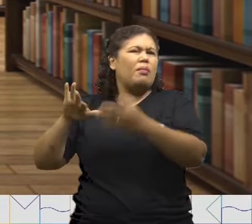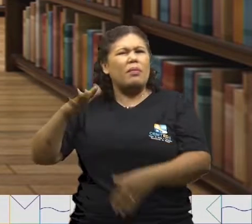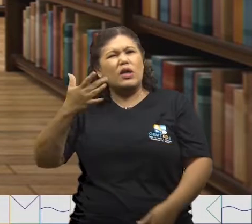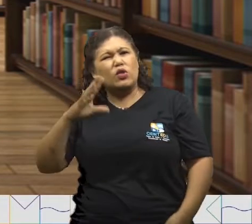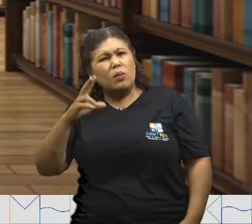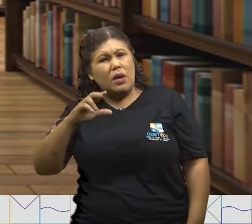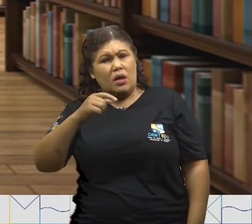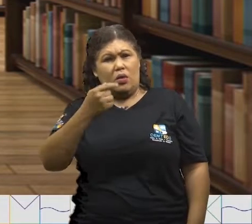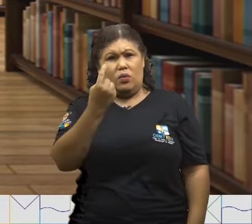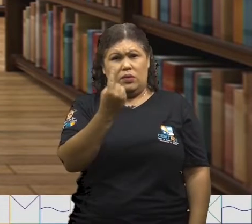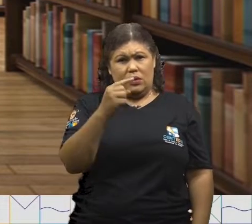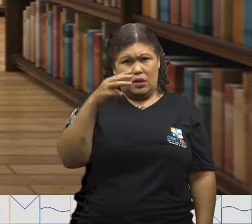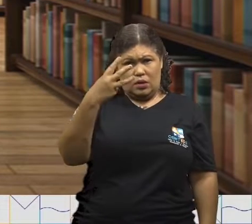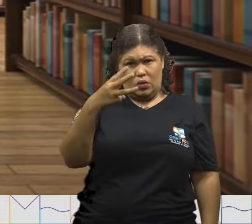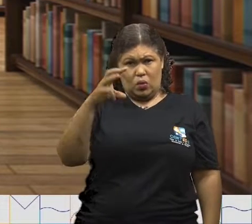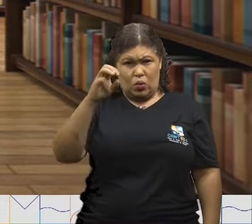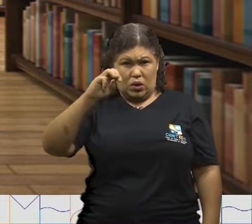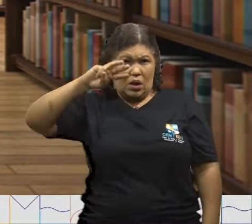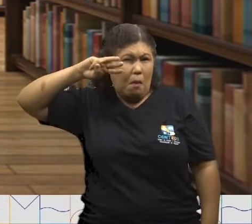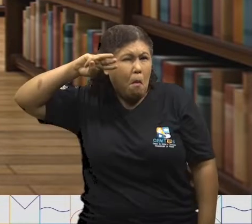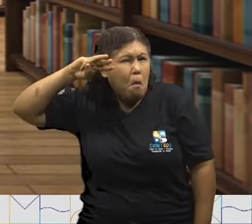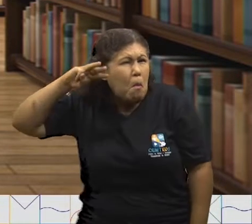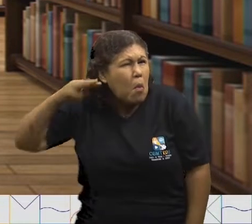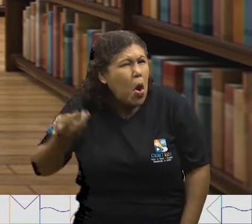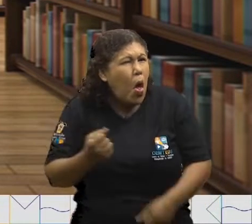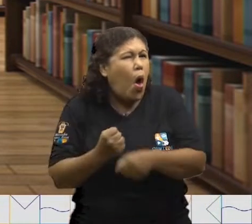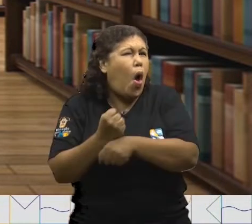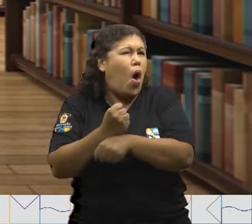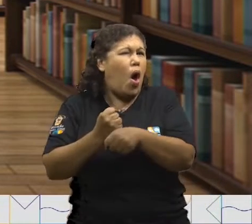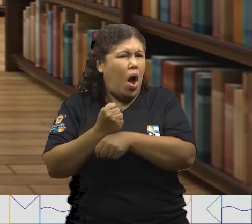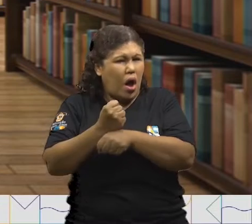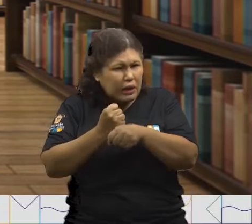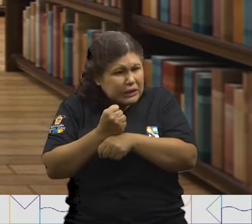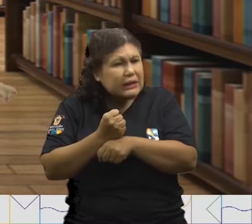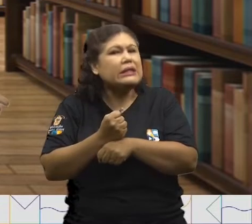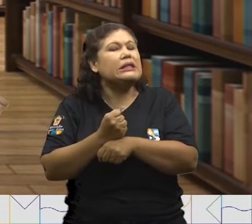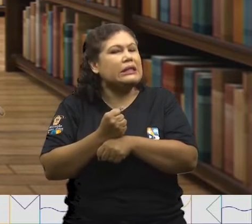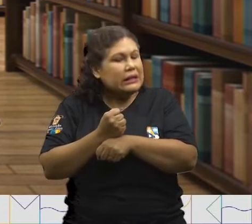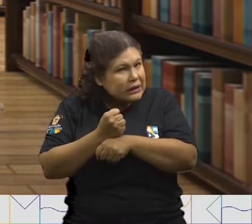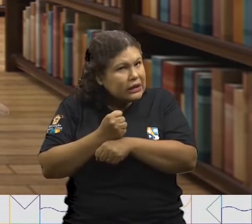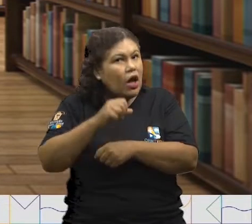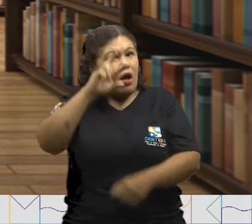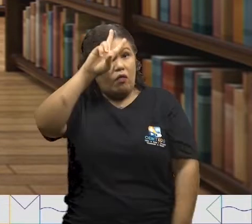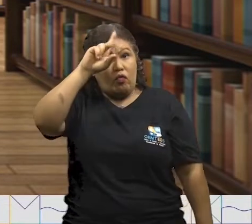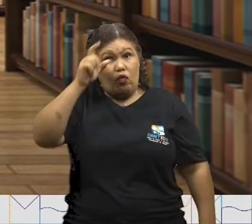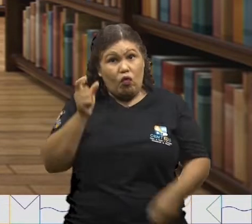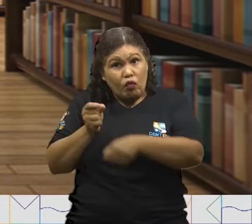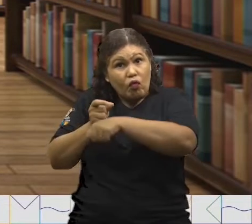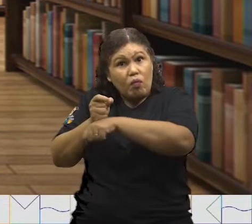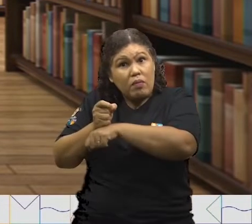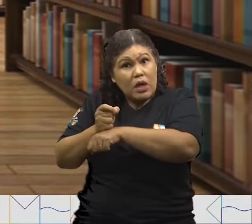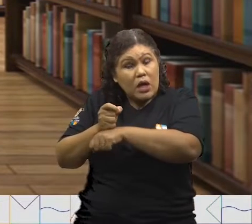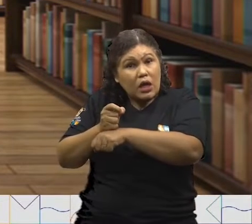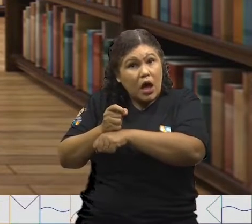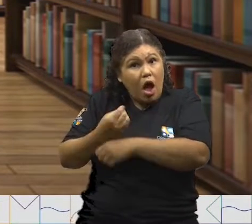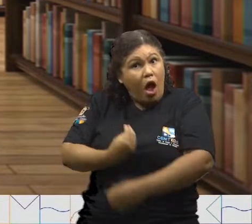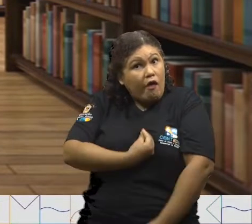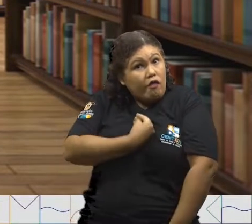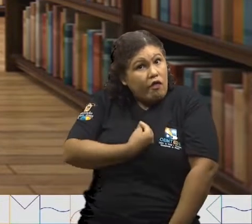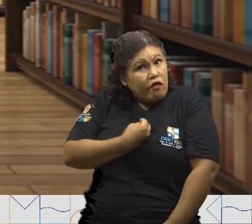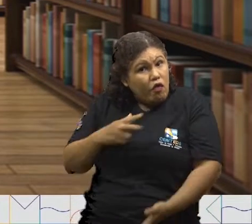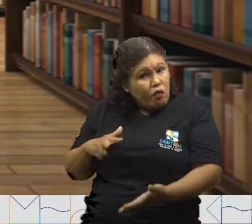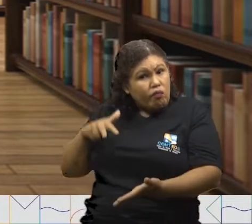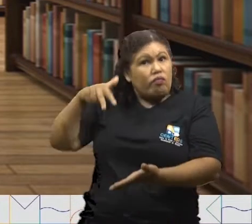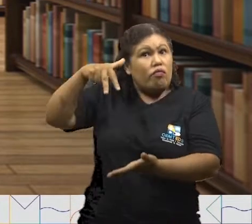de 130 milhões de anos. Elas sobreviveram à explosão